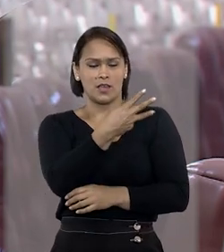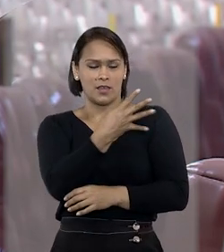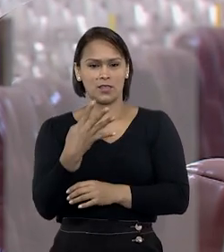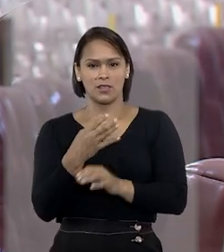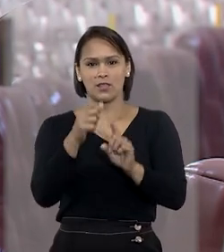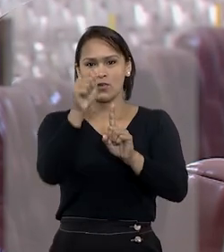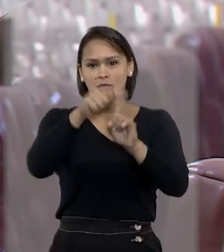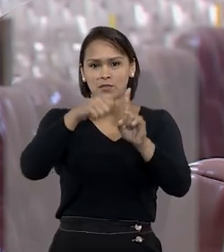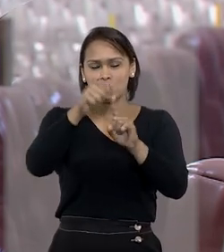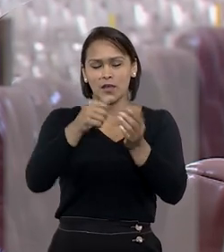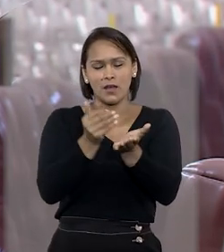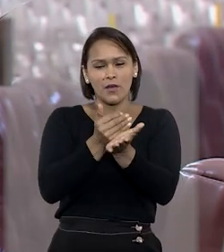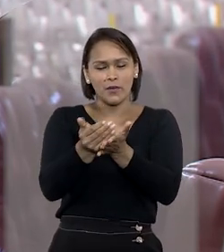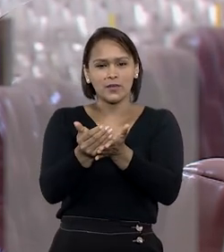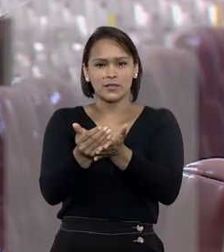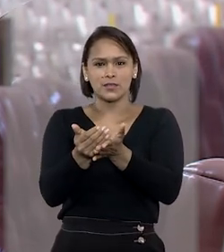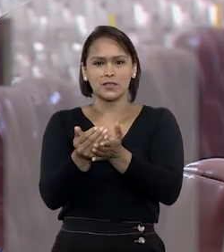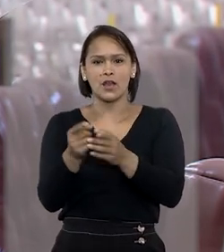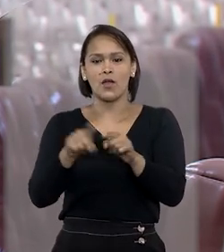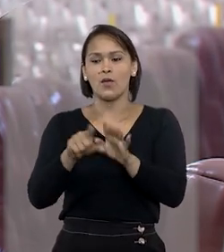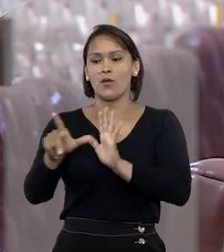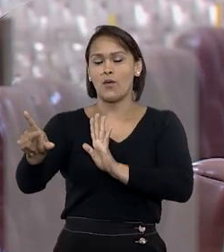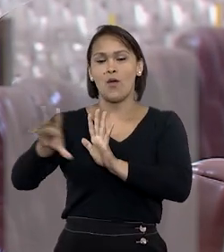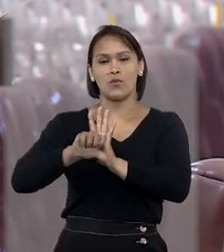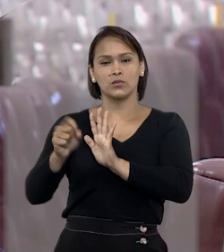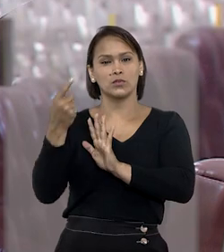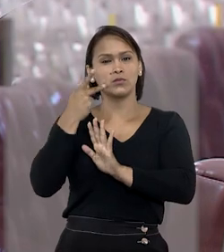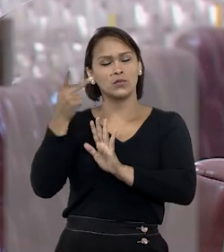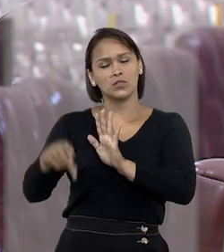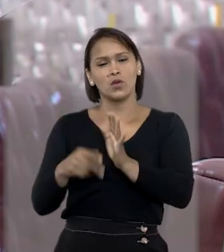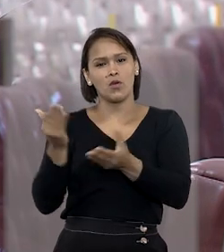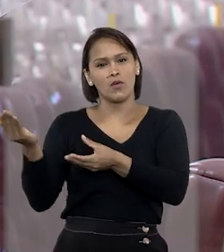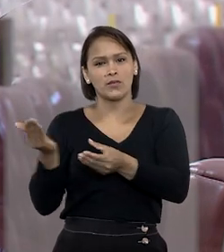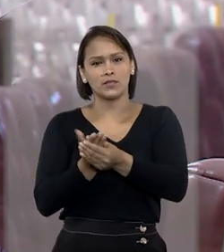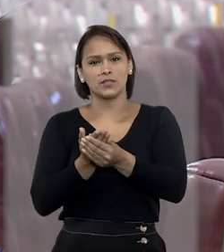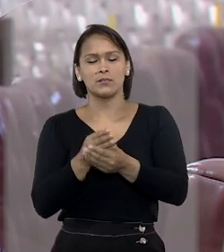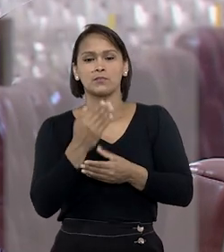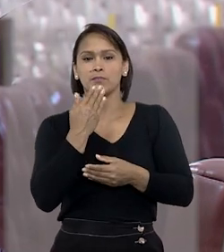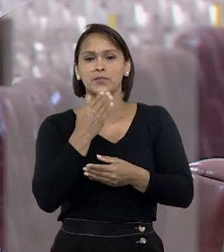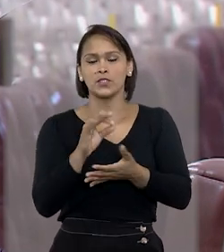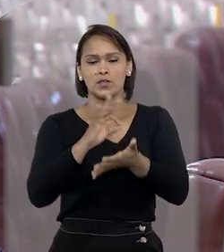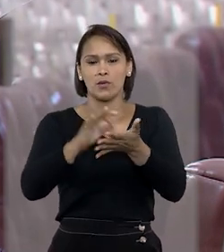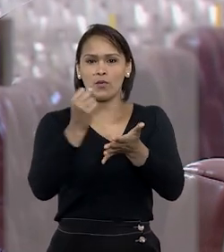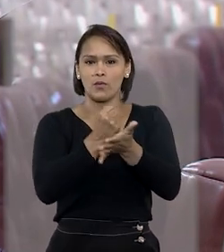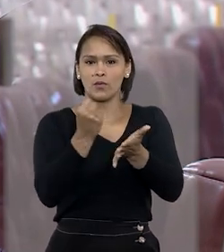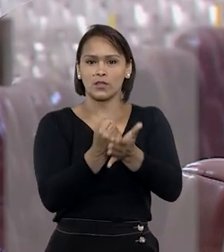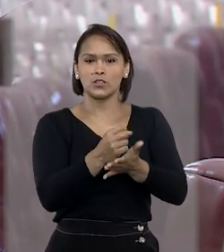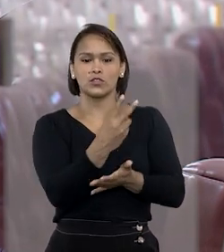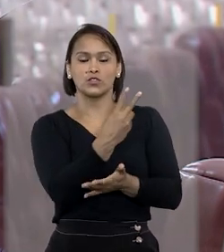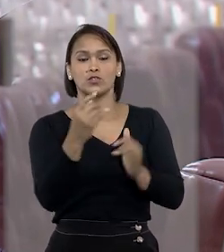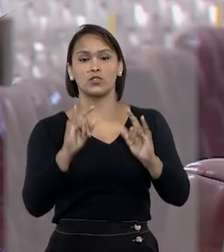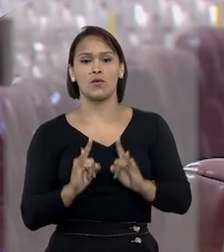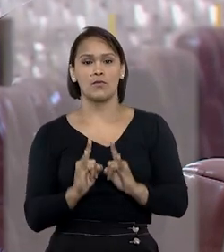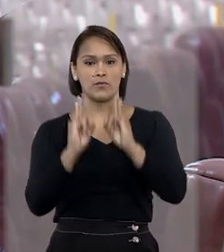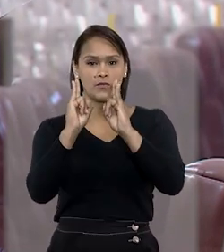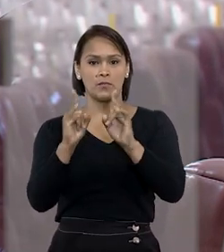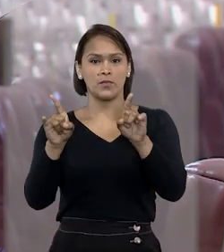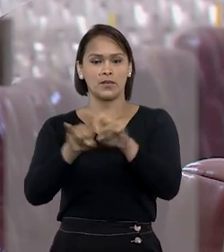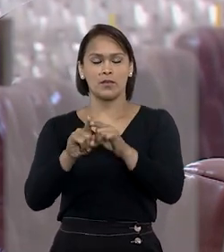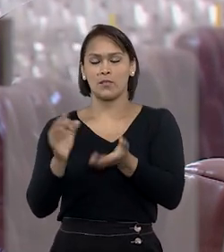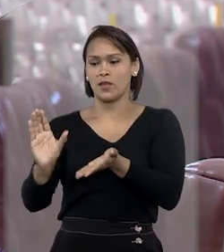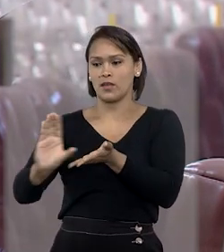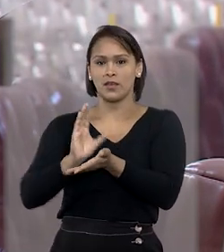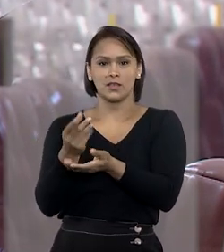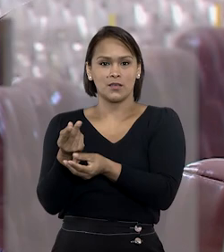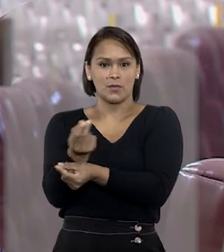14 meses em relação ao prazo Inicial o consumidor ajuizou ação pleiteando a rescisão do contrato de compra de dois apartamento Oi